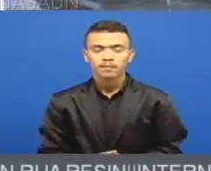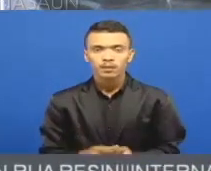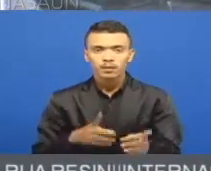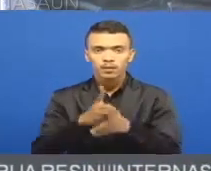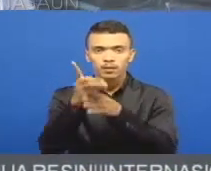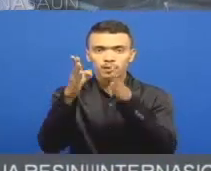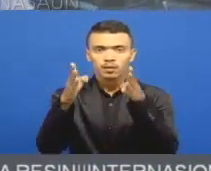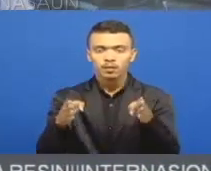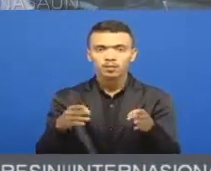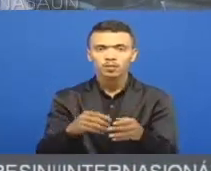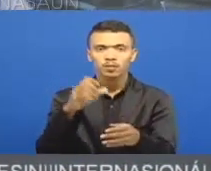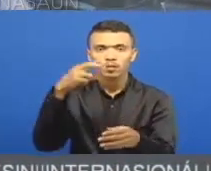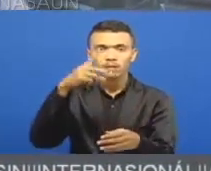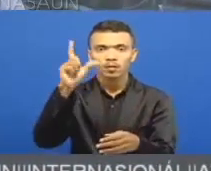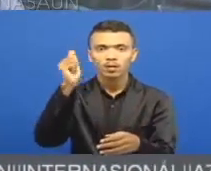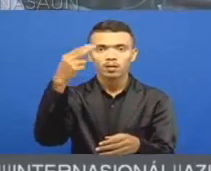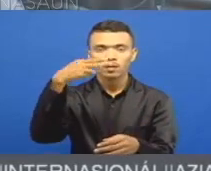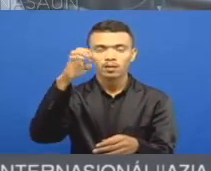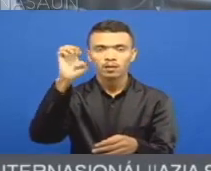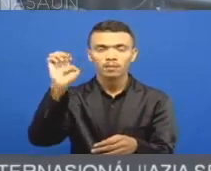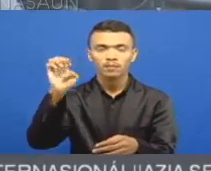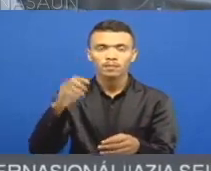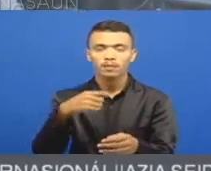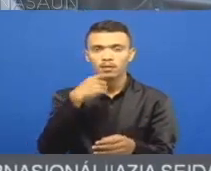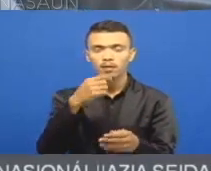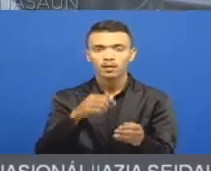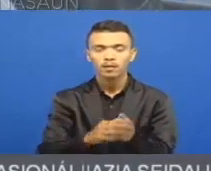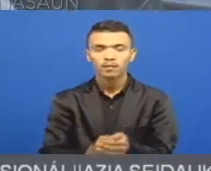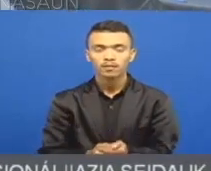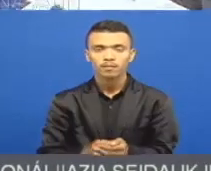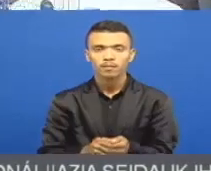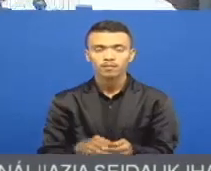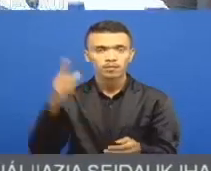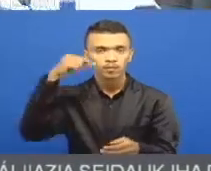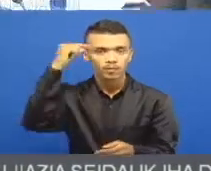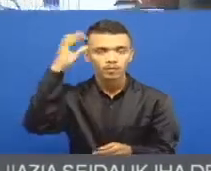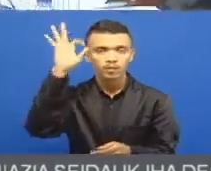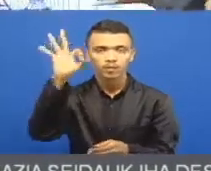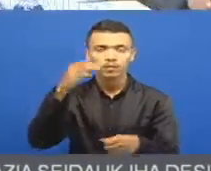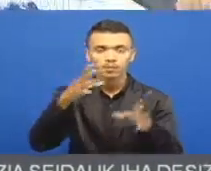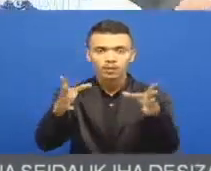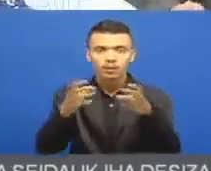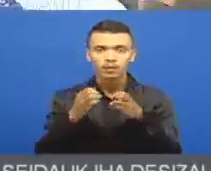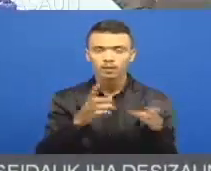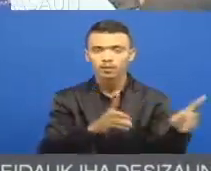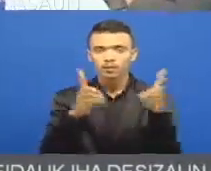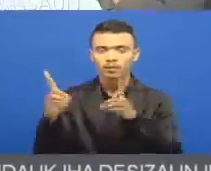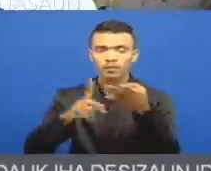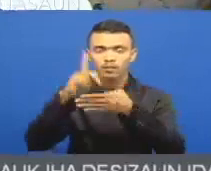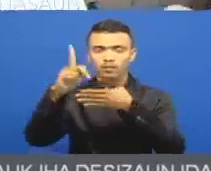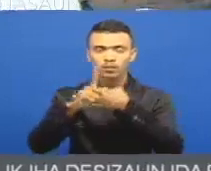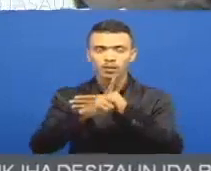Diretor Executivo Lalenok Baemahotu Christopher Hengle Samson aprecia o programa Governo da CIA, de Behakara que implementa o programa